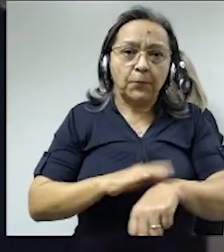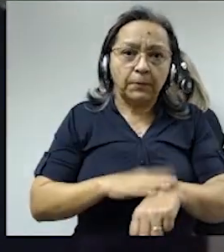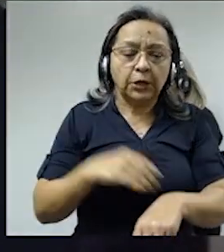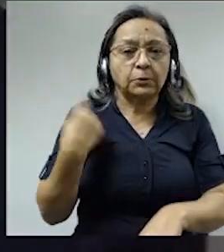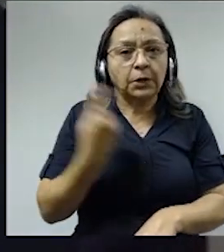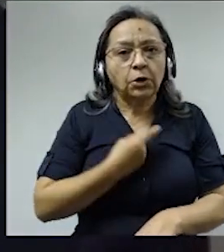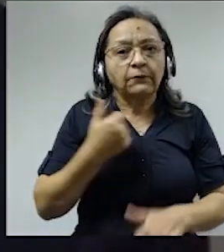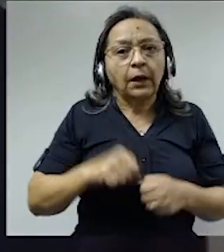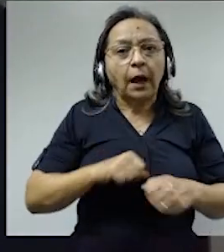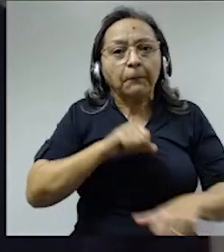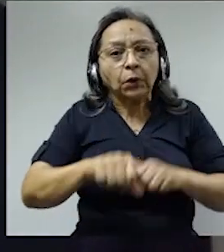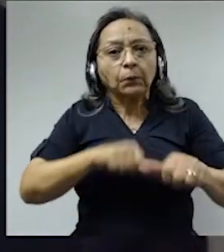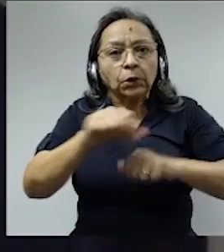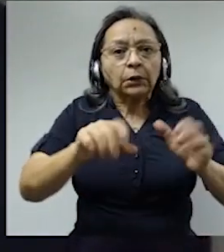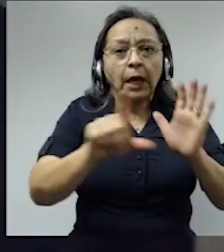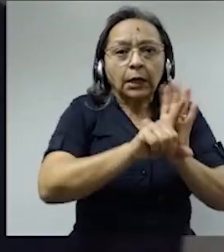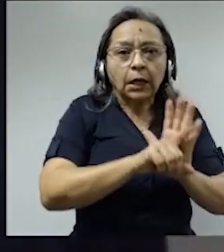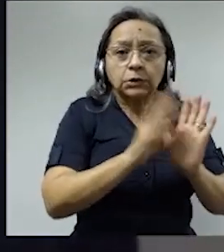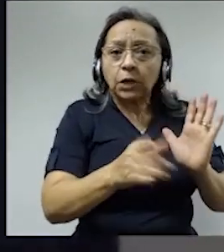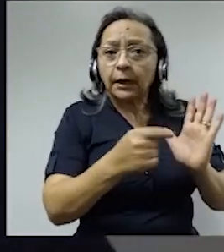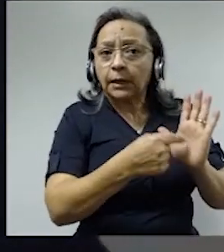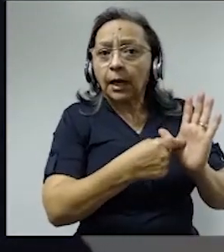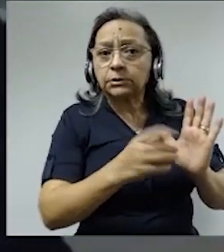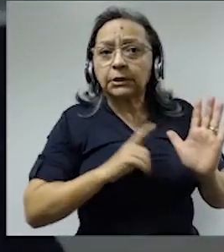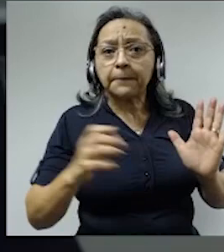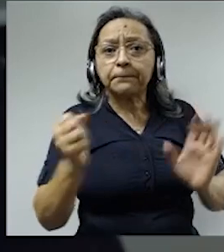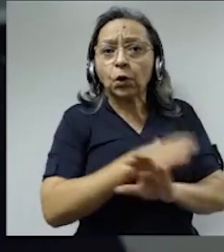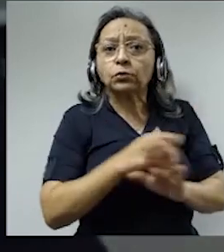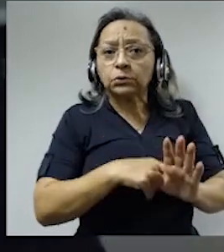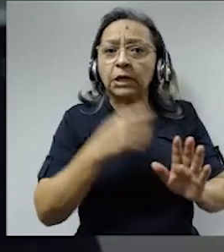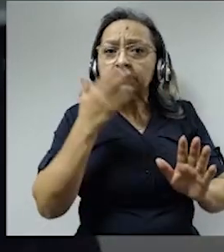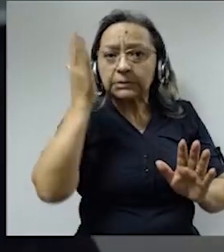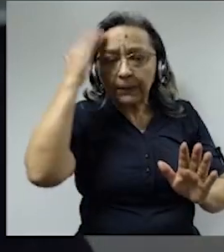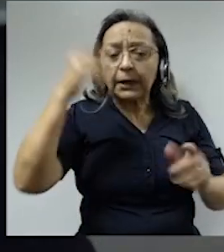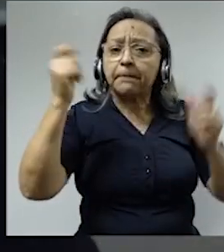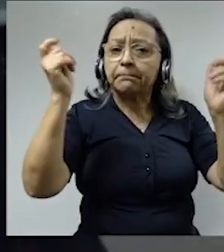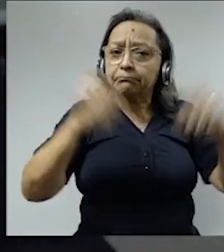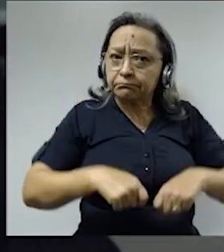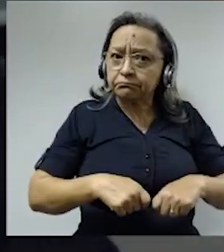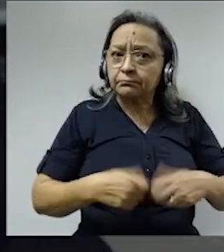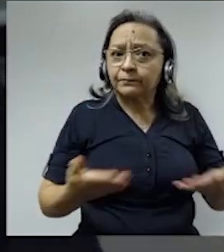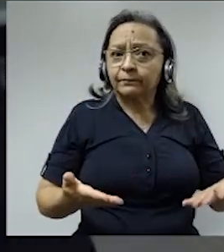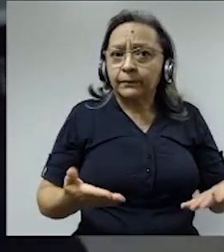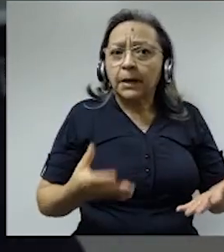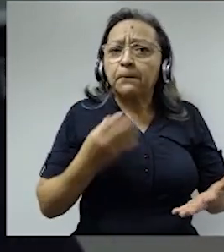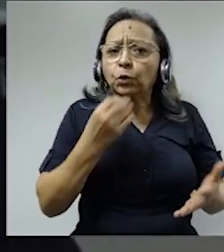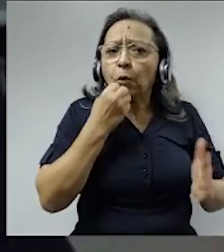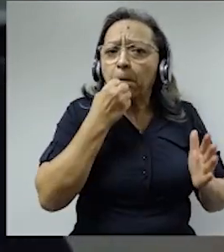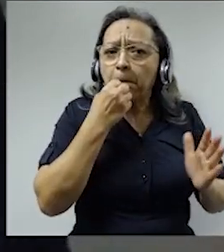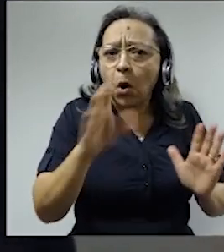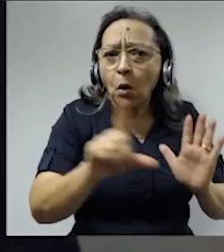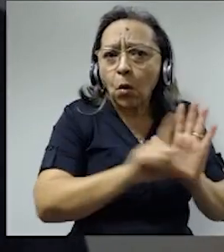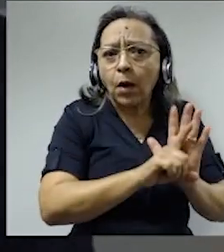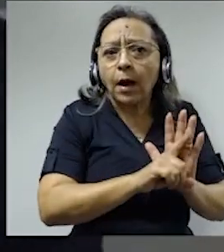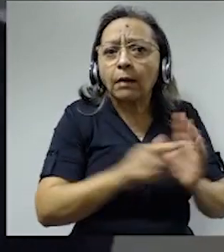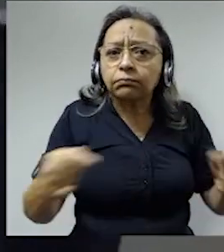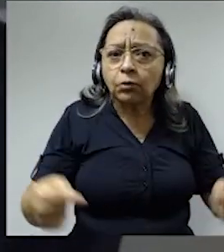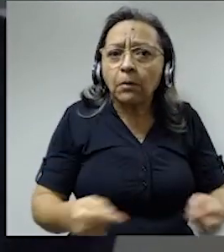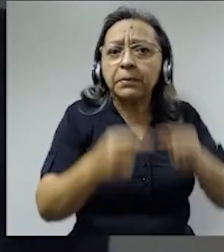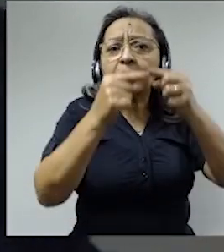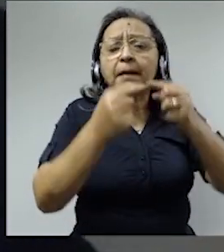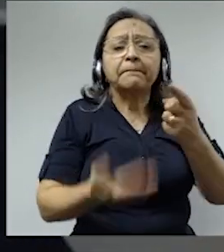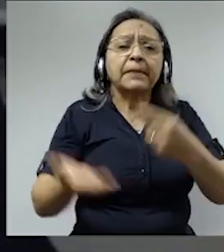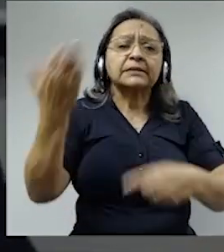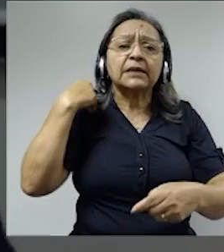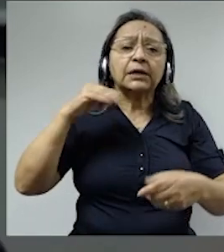gente ficar mudando uma lei que já se comprovou eficaz e muito boa na pandemia do HIV e